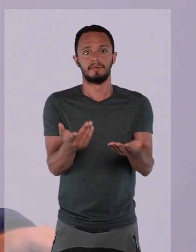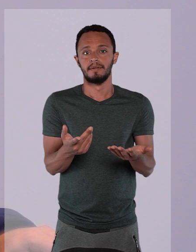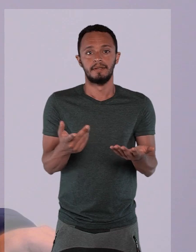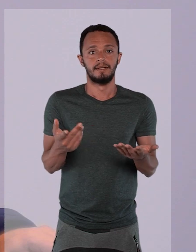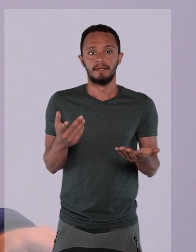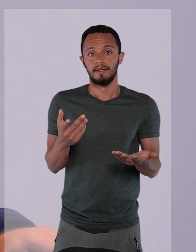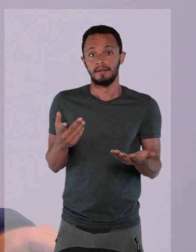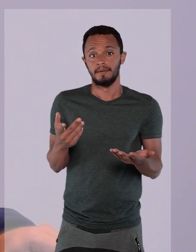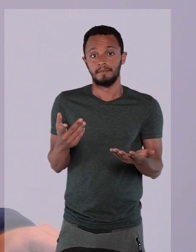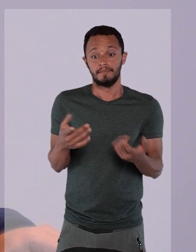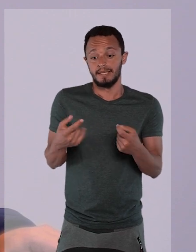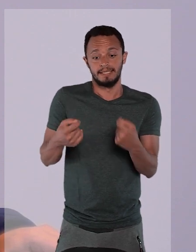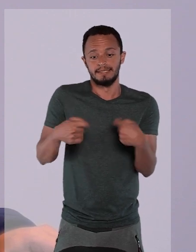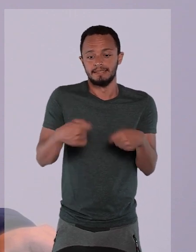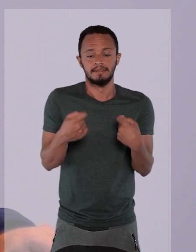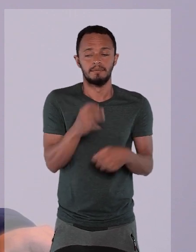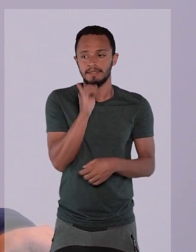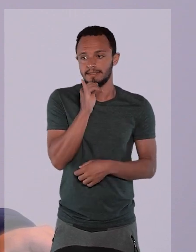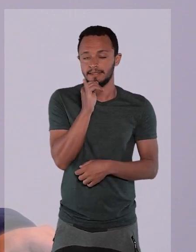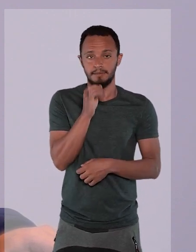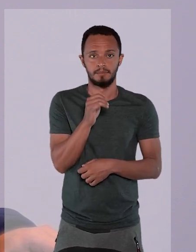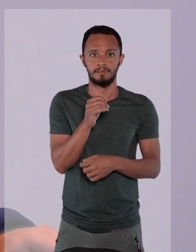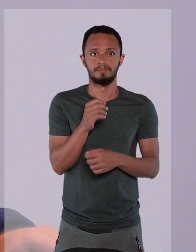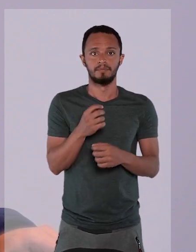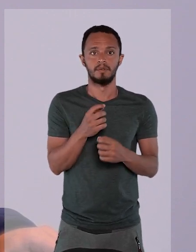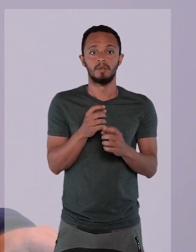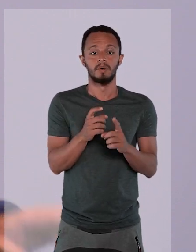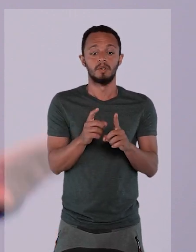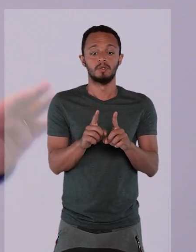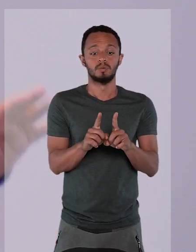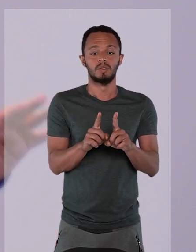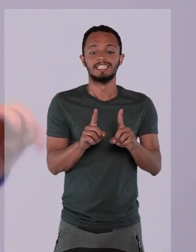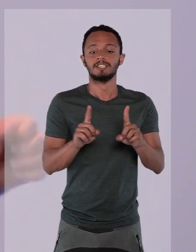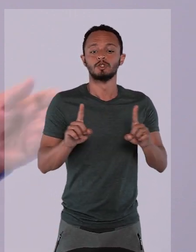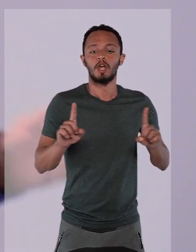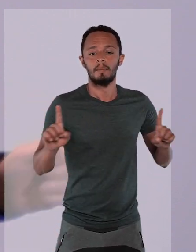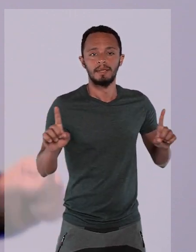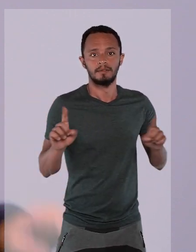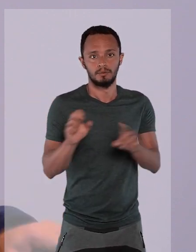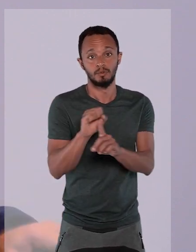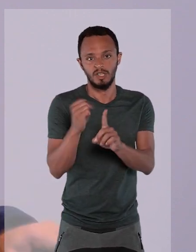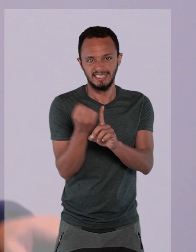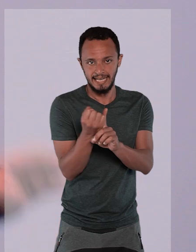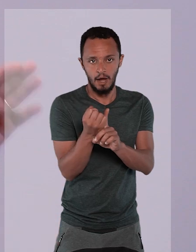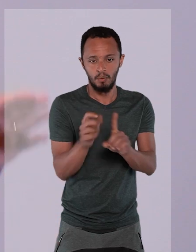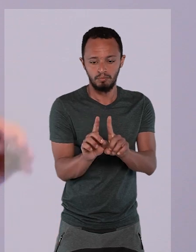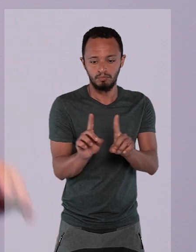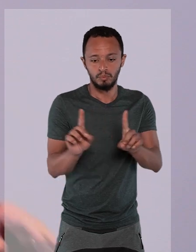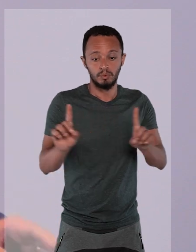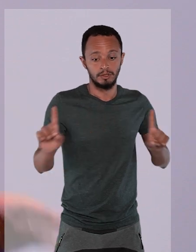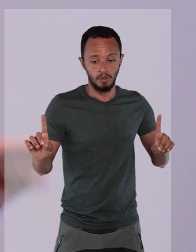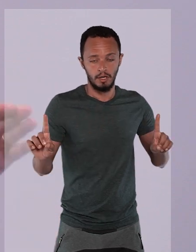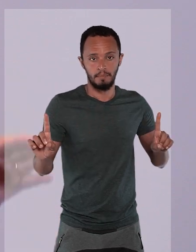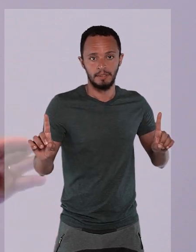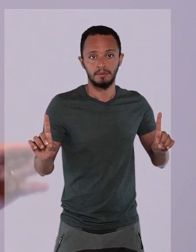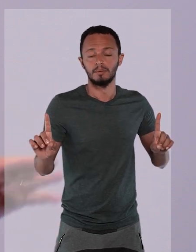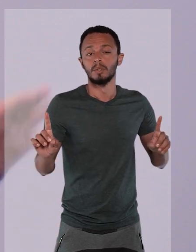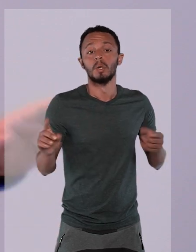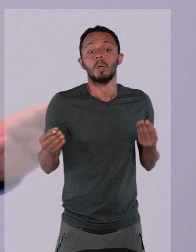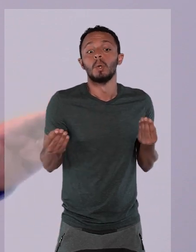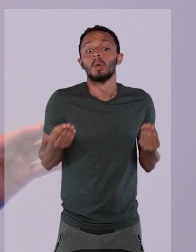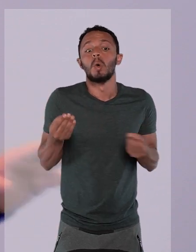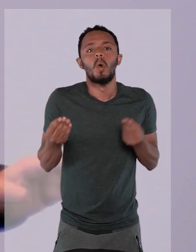colocar a questão do isolamento social. Então, eu queria que você falasse um pouquinho, depois da doutora Margarete, sobre isso.